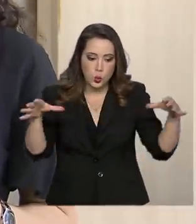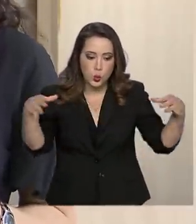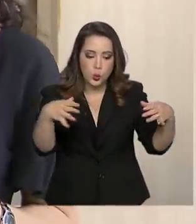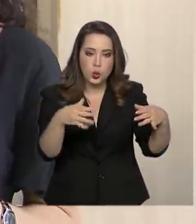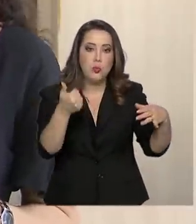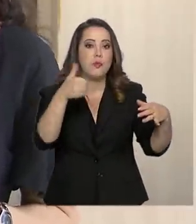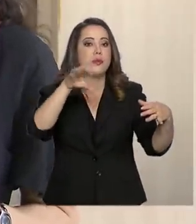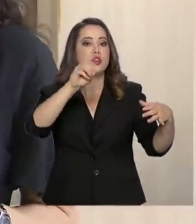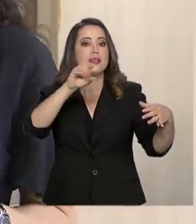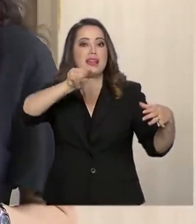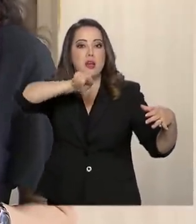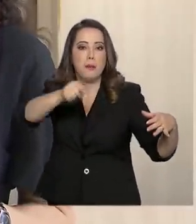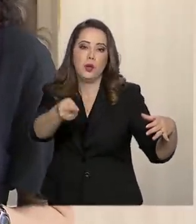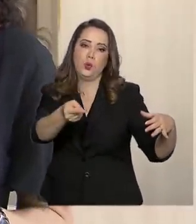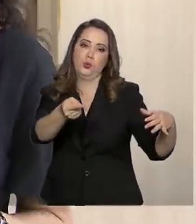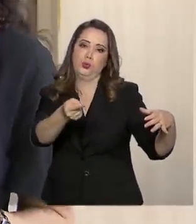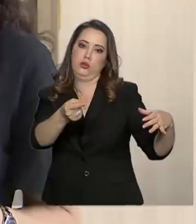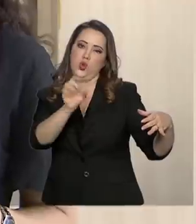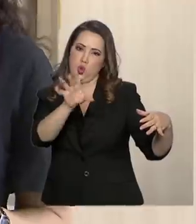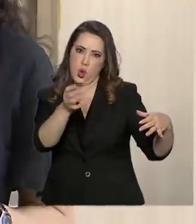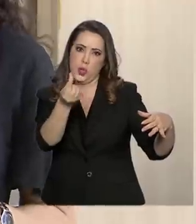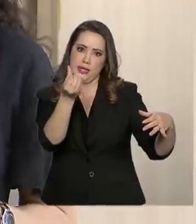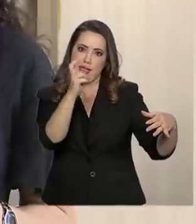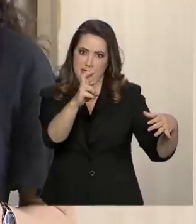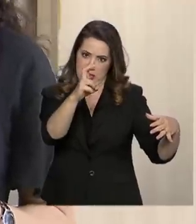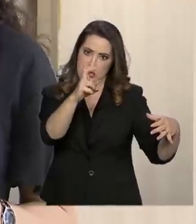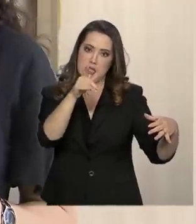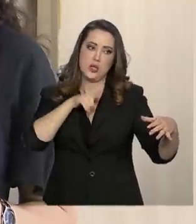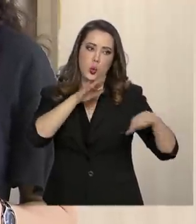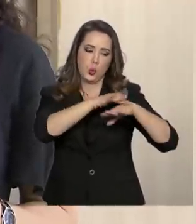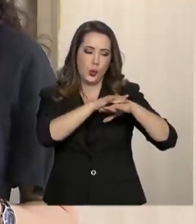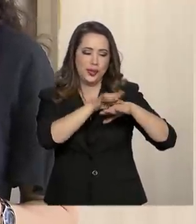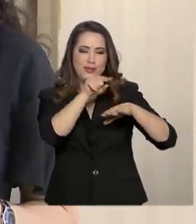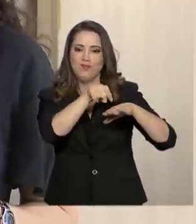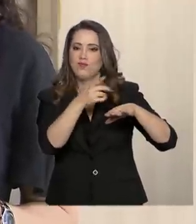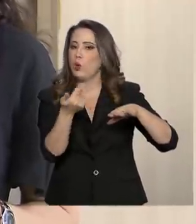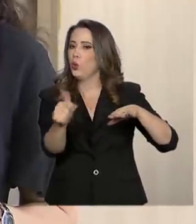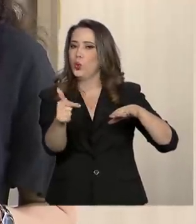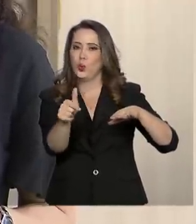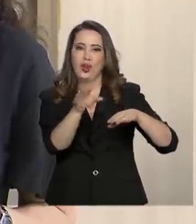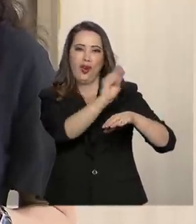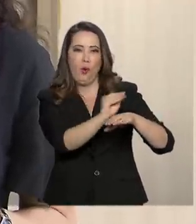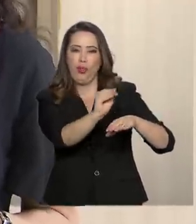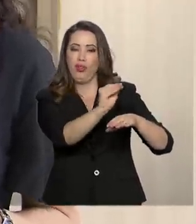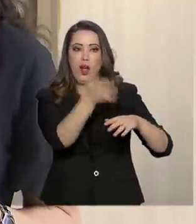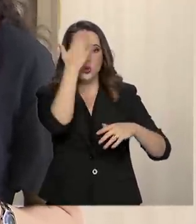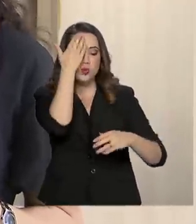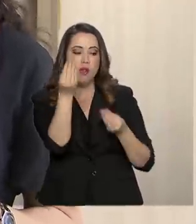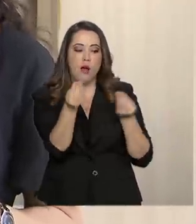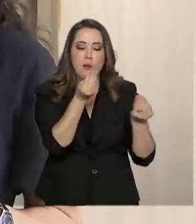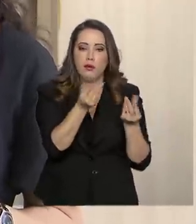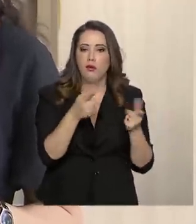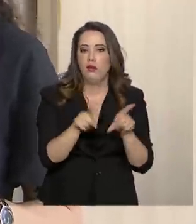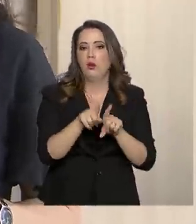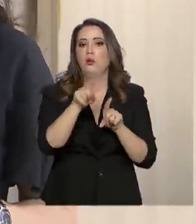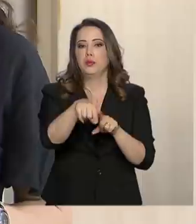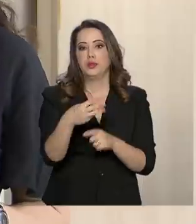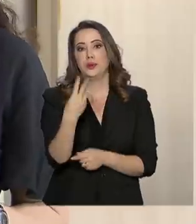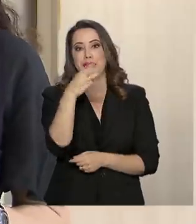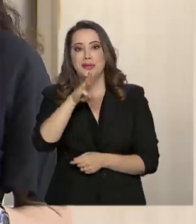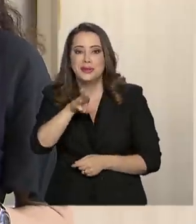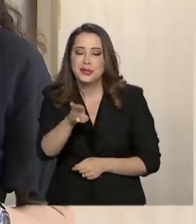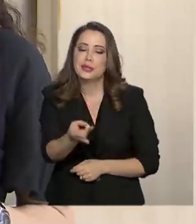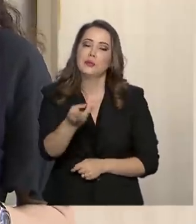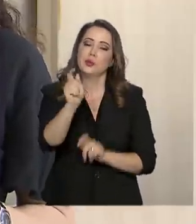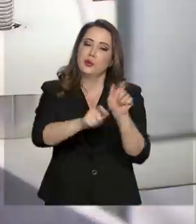de tratamento disponíveis são muito poucas no brasil estima-se que quase 13 milhões de pessoas vivam